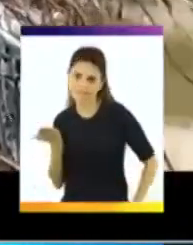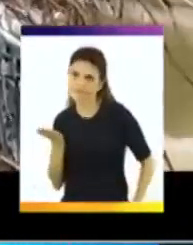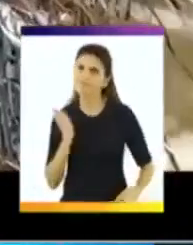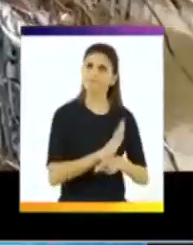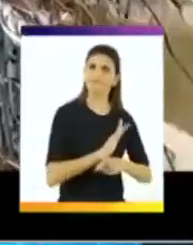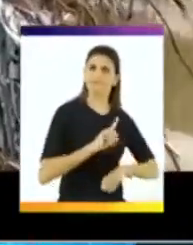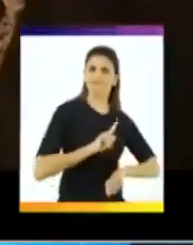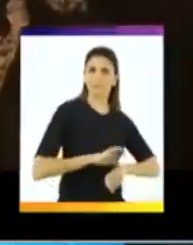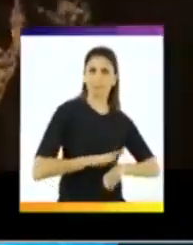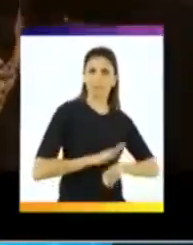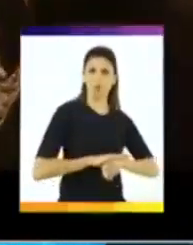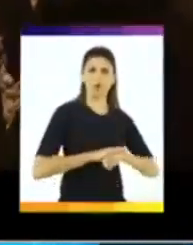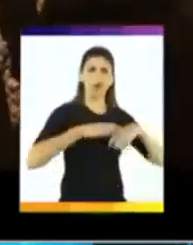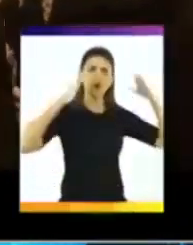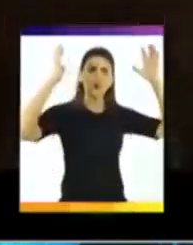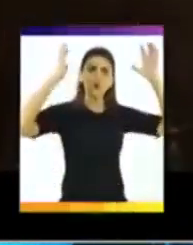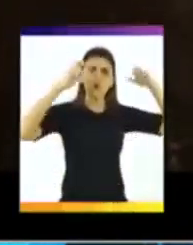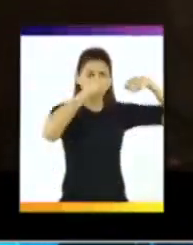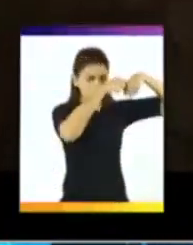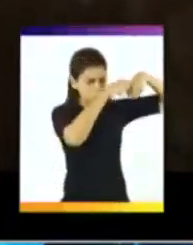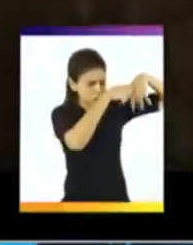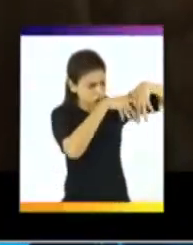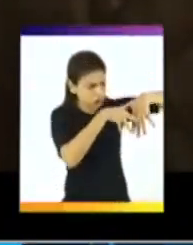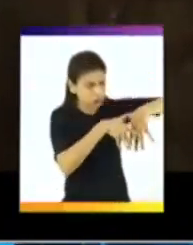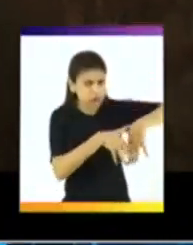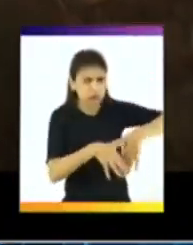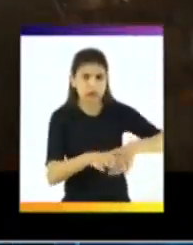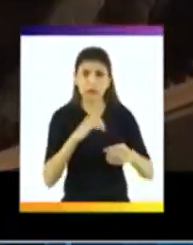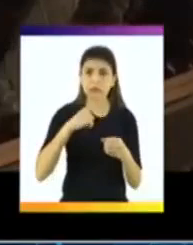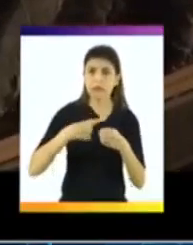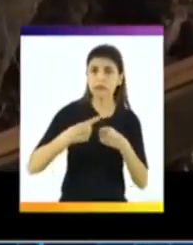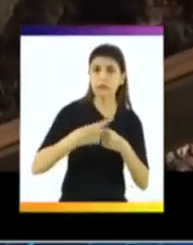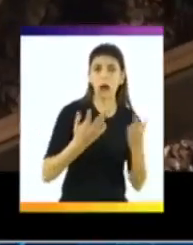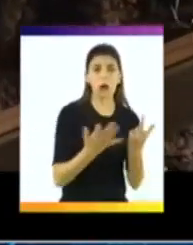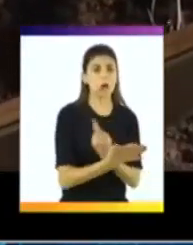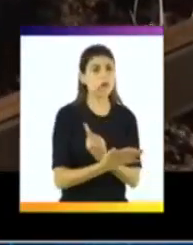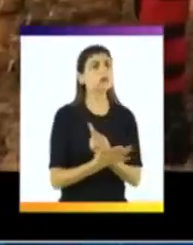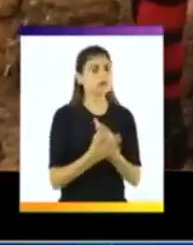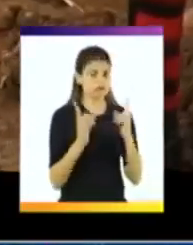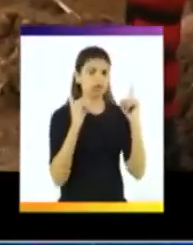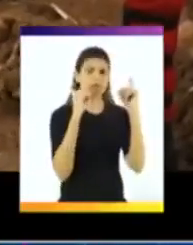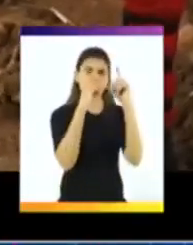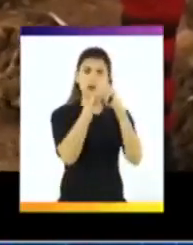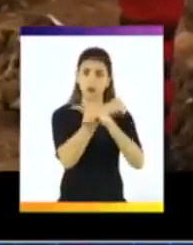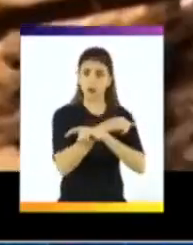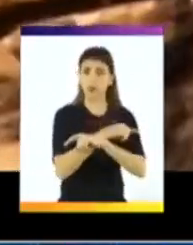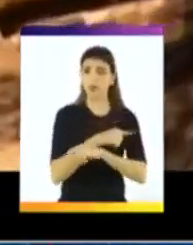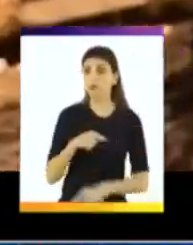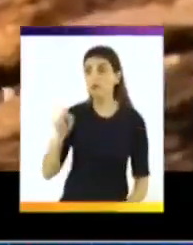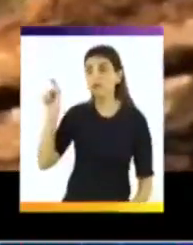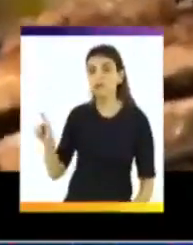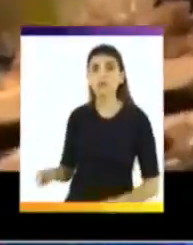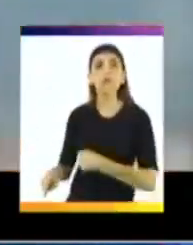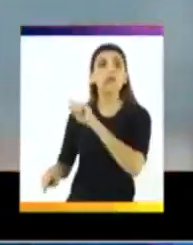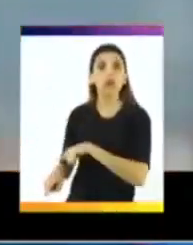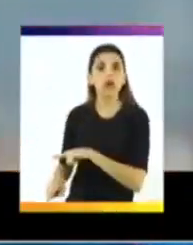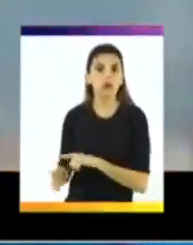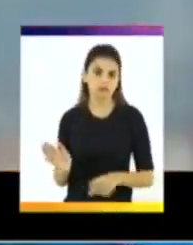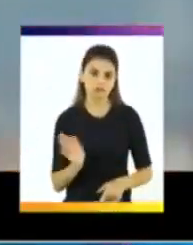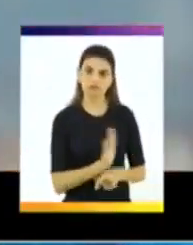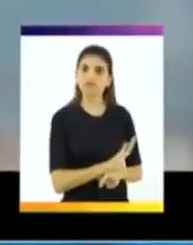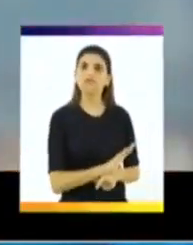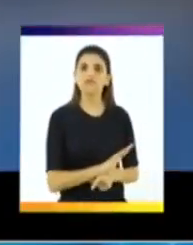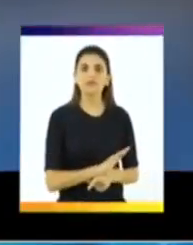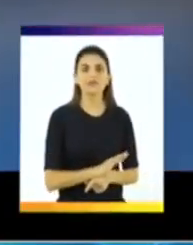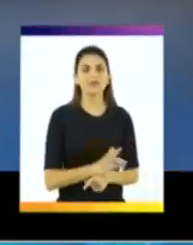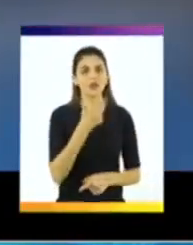cultiva valores simples a família a fé tem 43 anos conta a história que perdeu a mãe aos quatro anos de idade e que a partir do momento